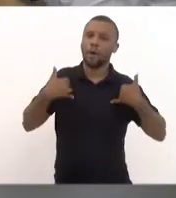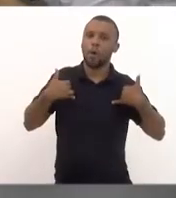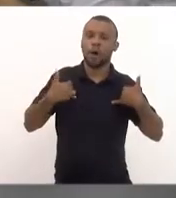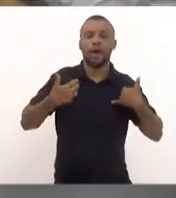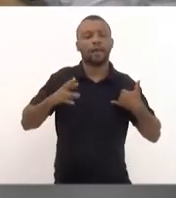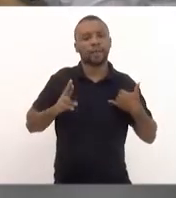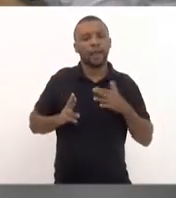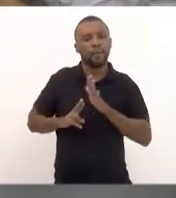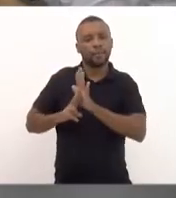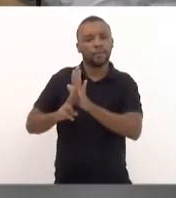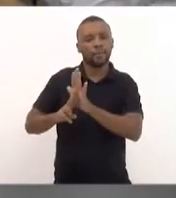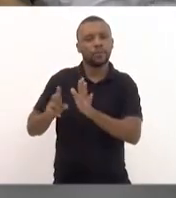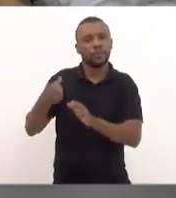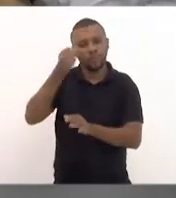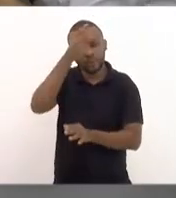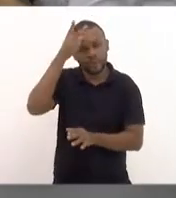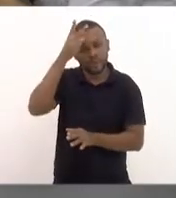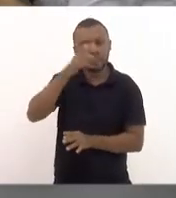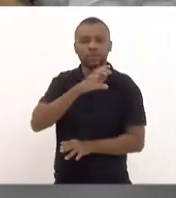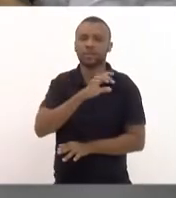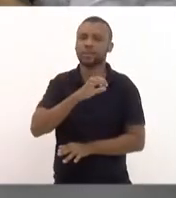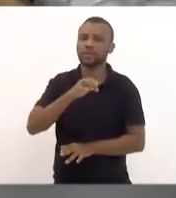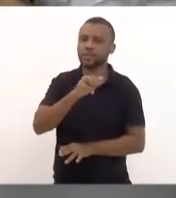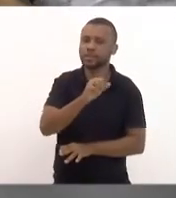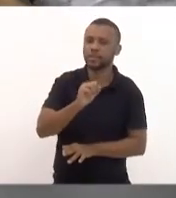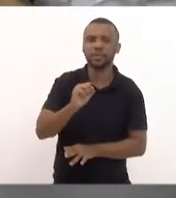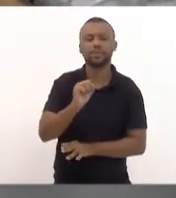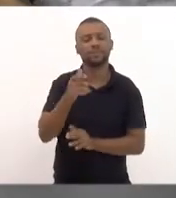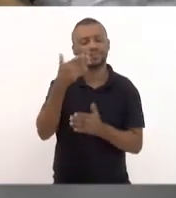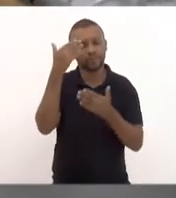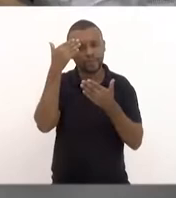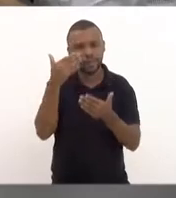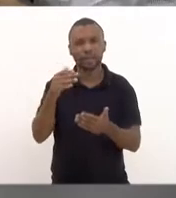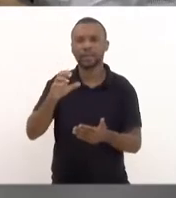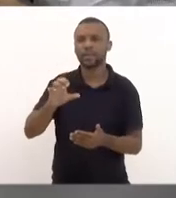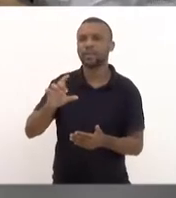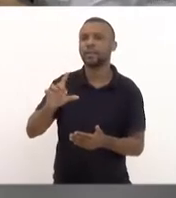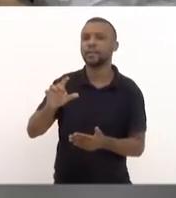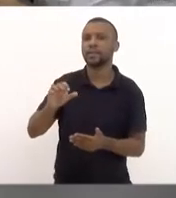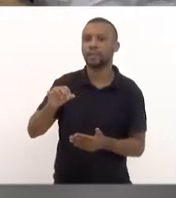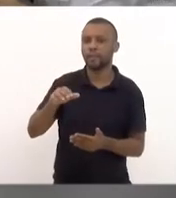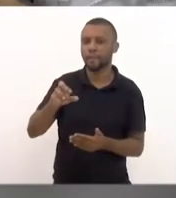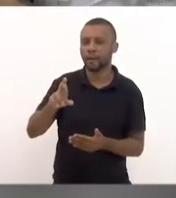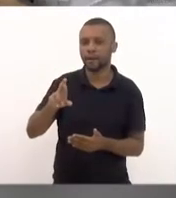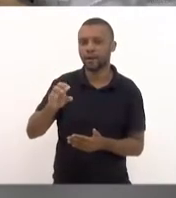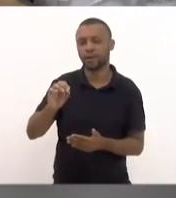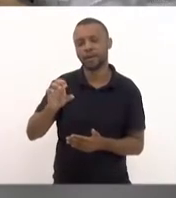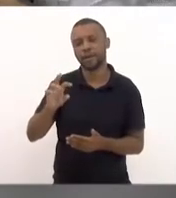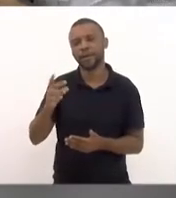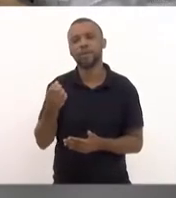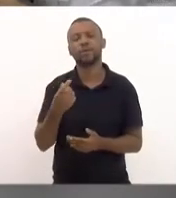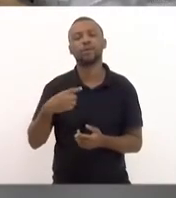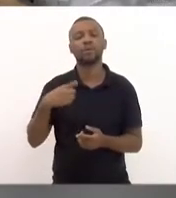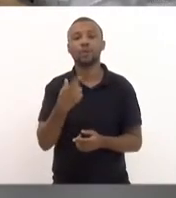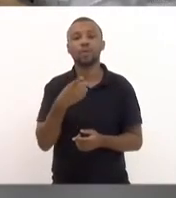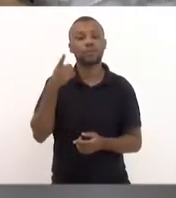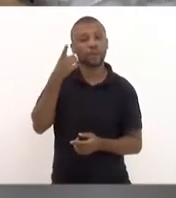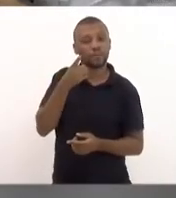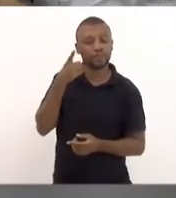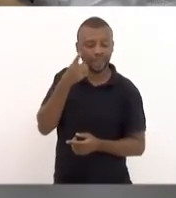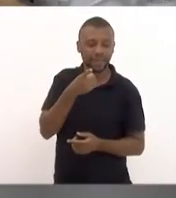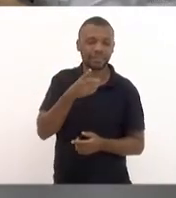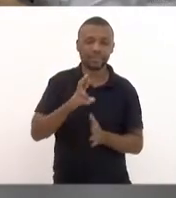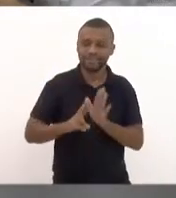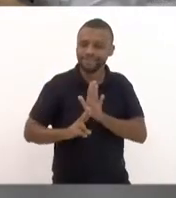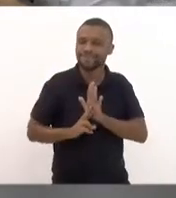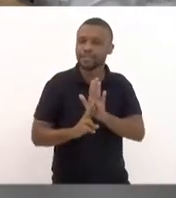nossos deputados Ilhamar Coelho, Luiz Paulo. E o nosso deputado Rosenberg Reis, que representa tão bem o município de Duque de Caxias,